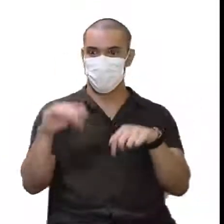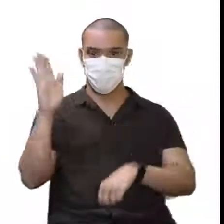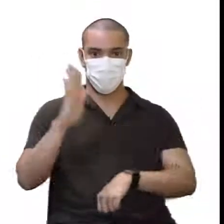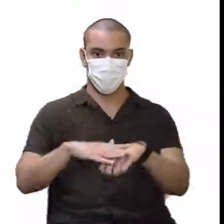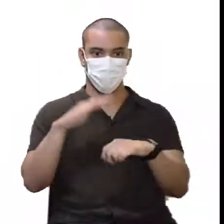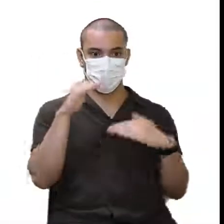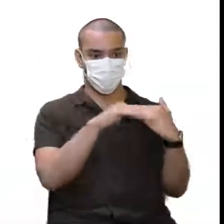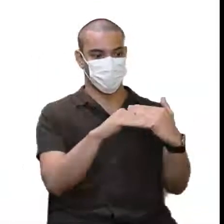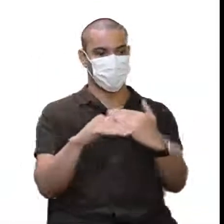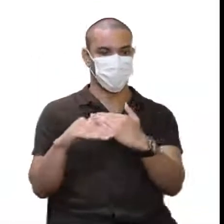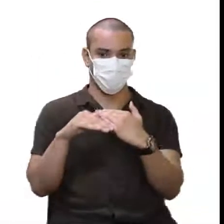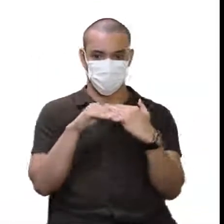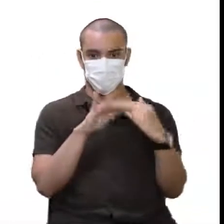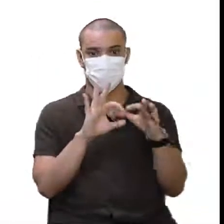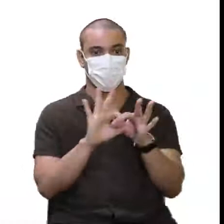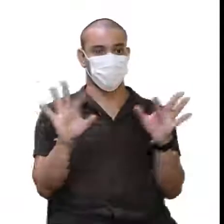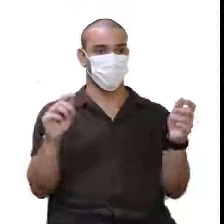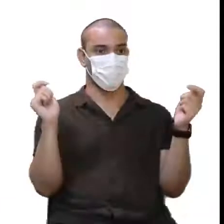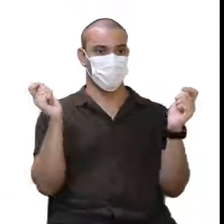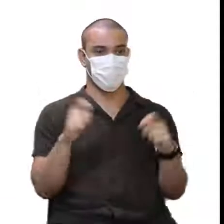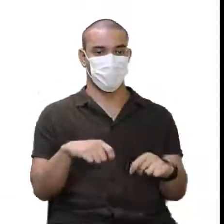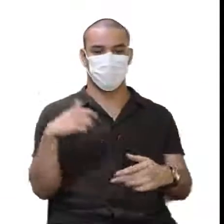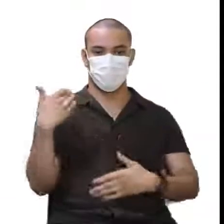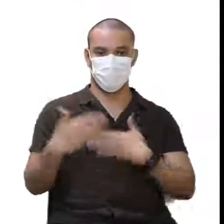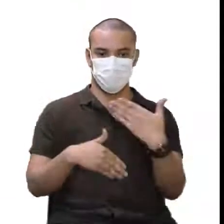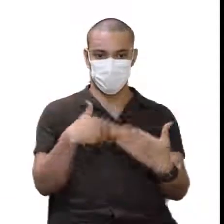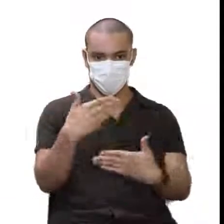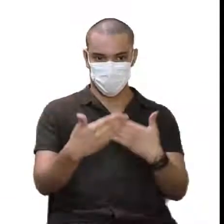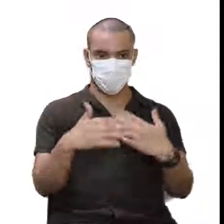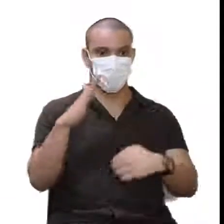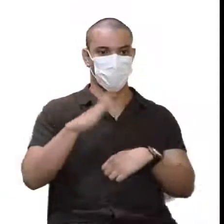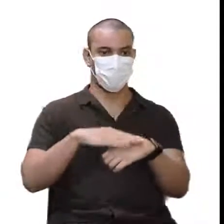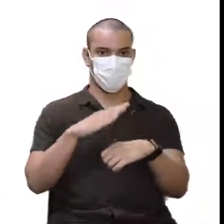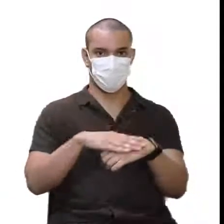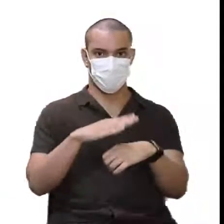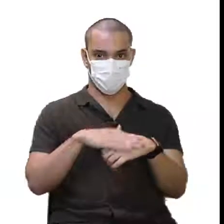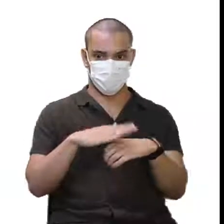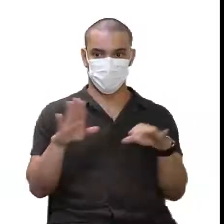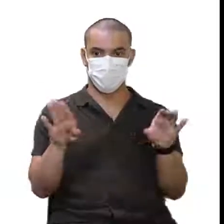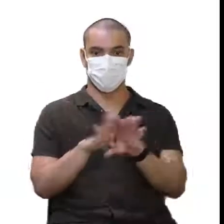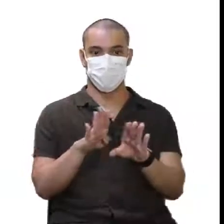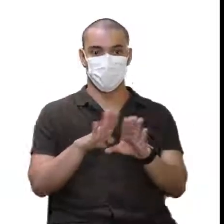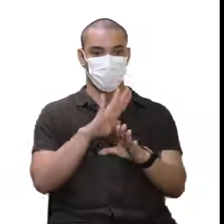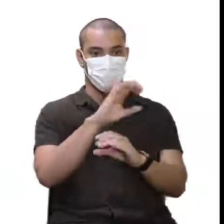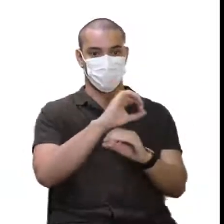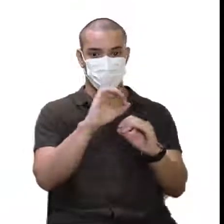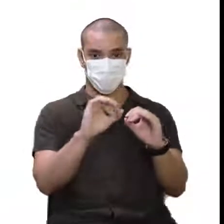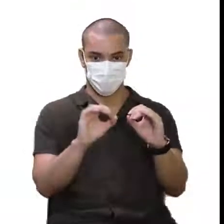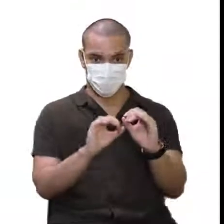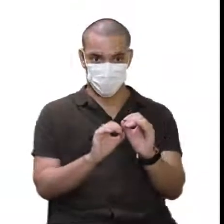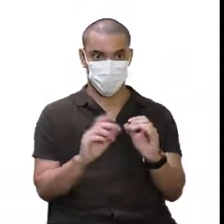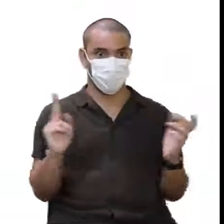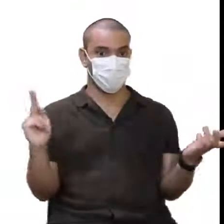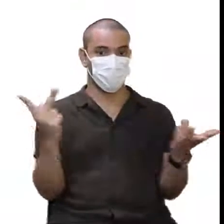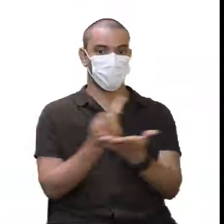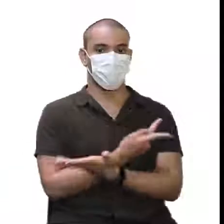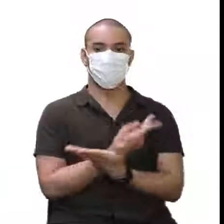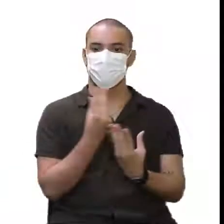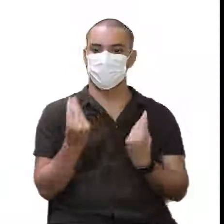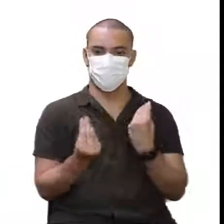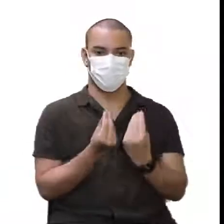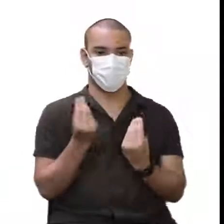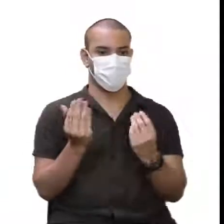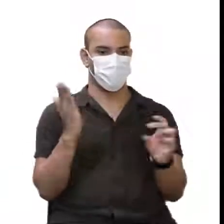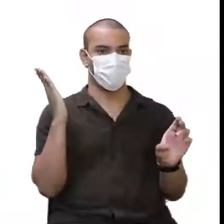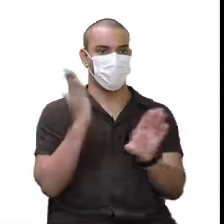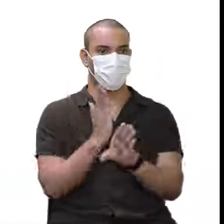homogêneo permitisse, então, o processo de autofecundação. A gente viu que isso ocorria justamente por